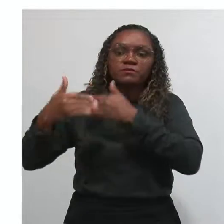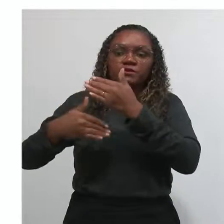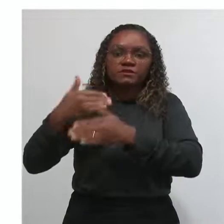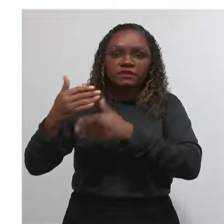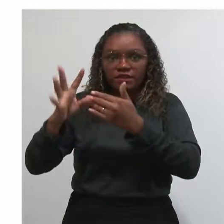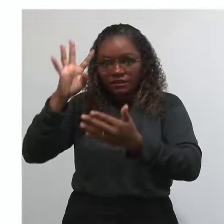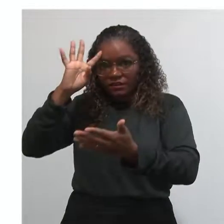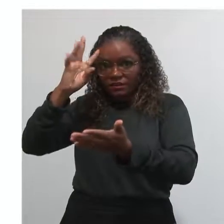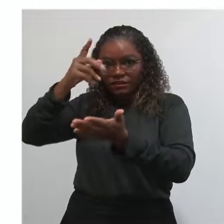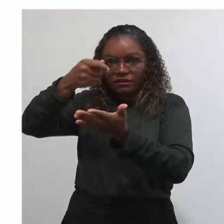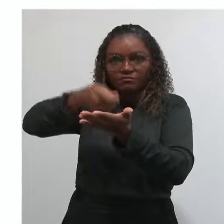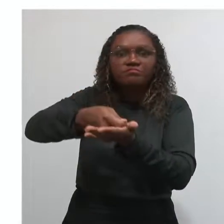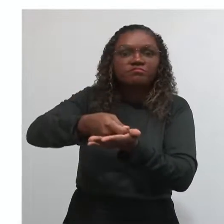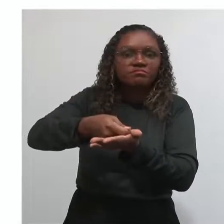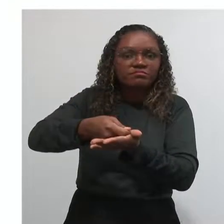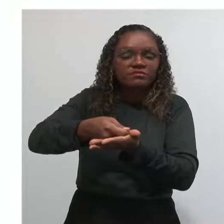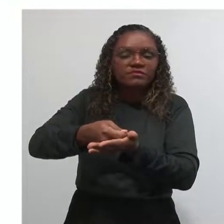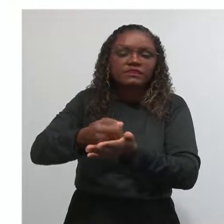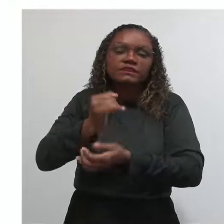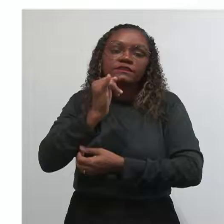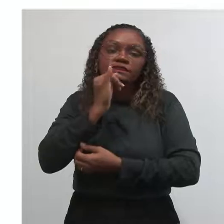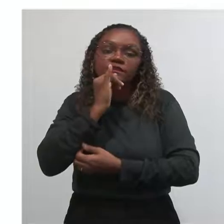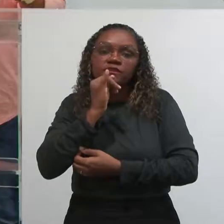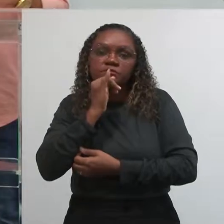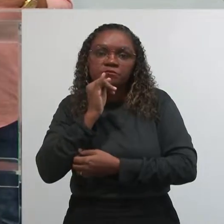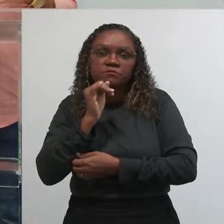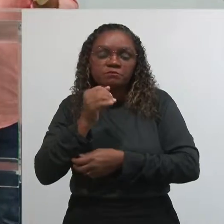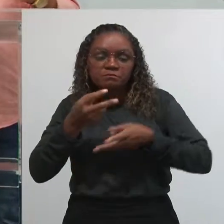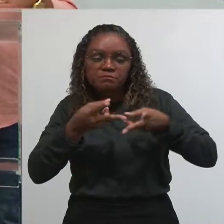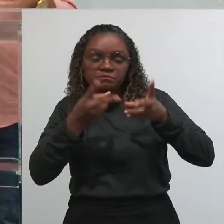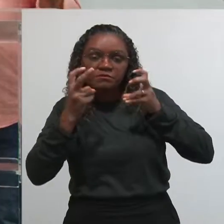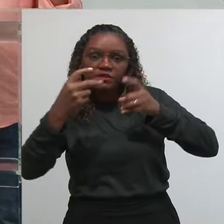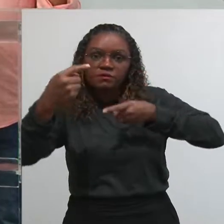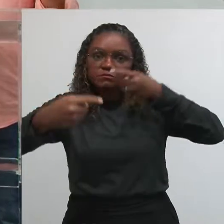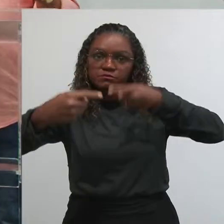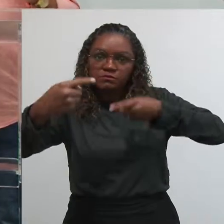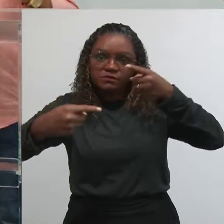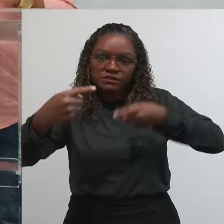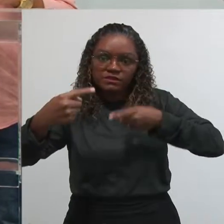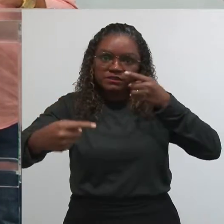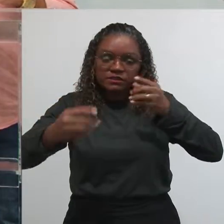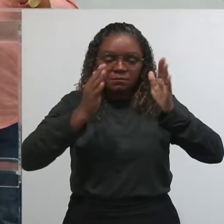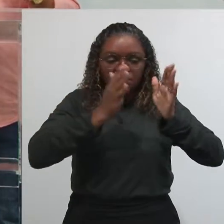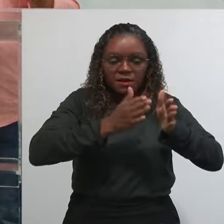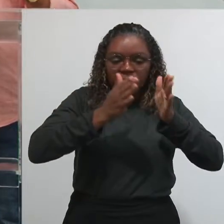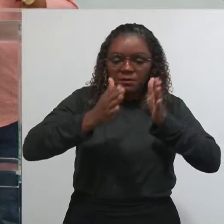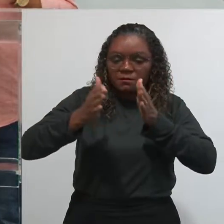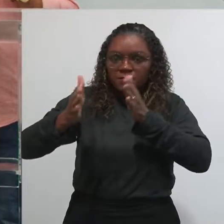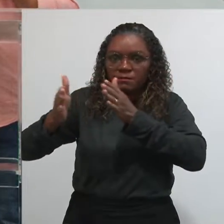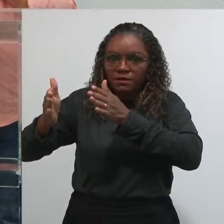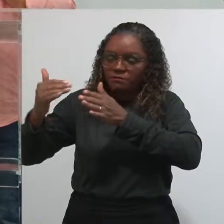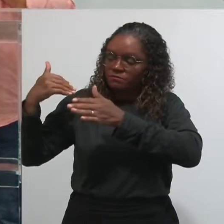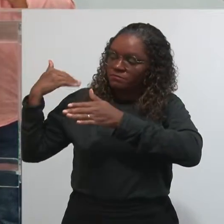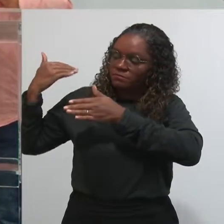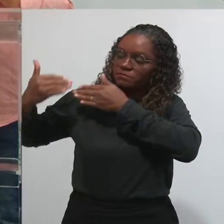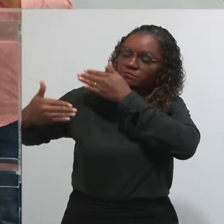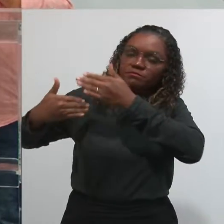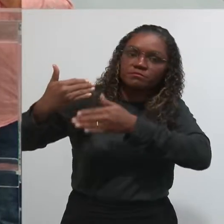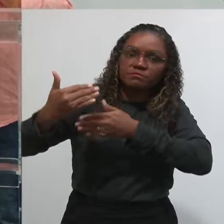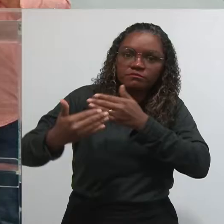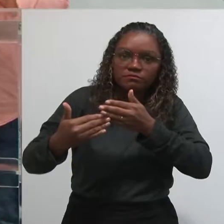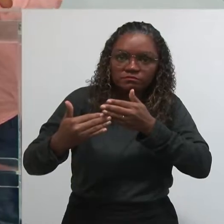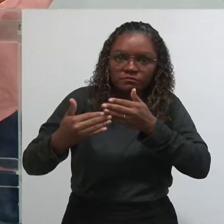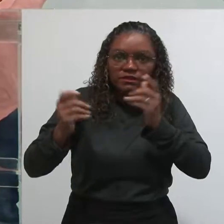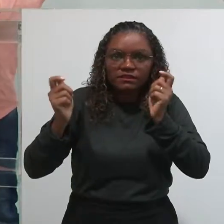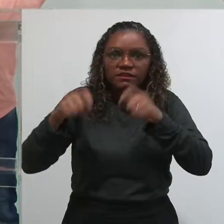dizer, você poder olhar para a política pública a partir das fases do ciclo, ela te permite um olhar